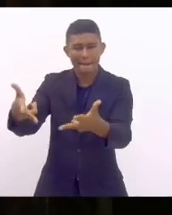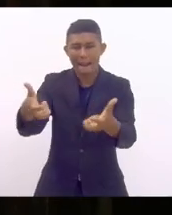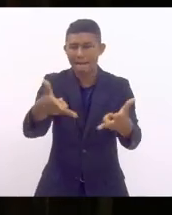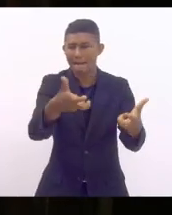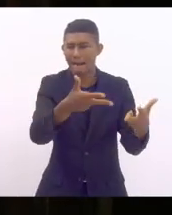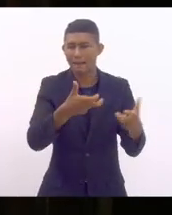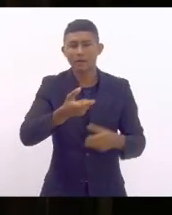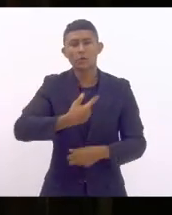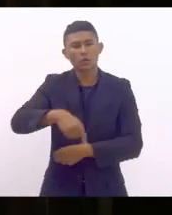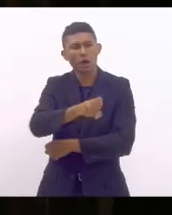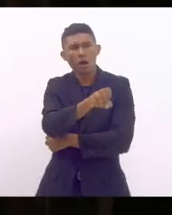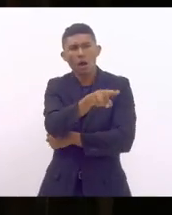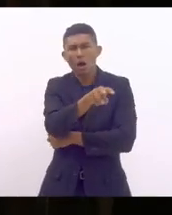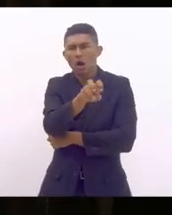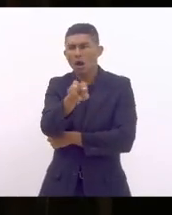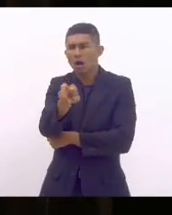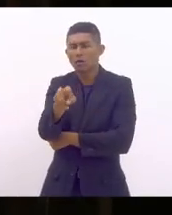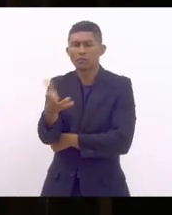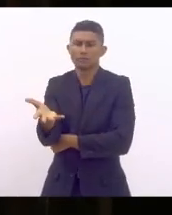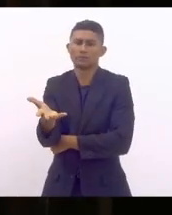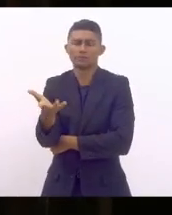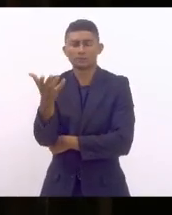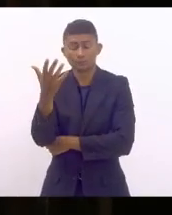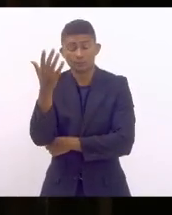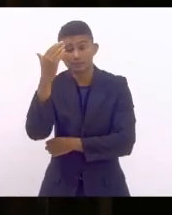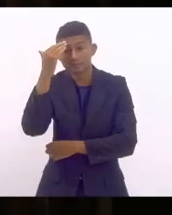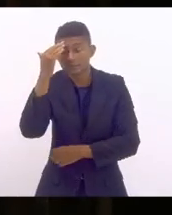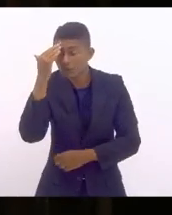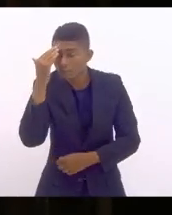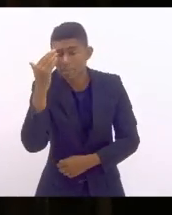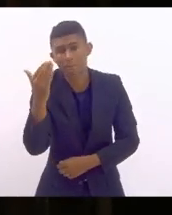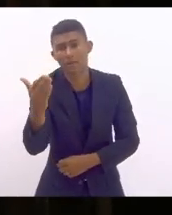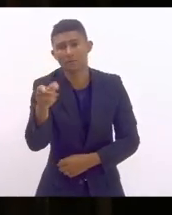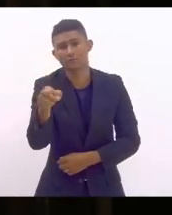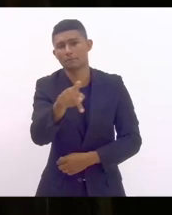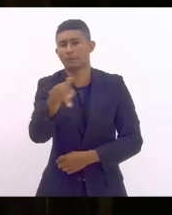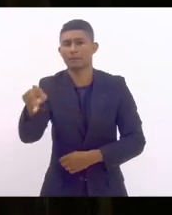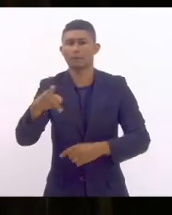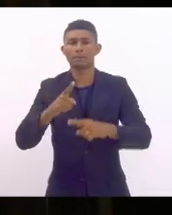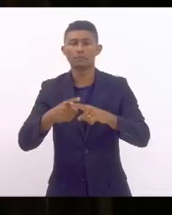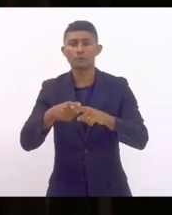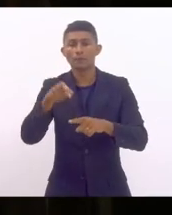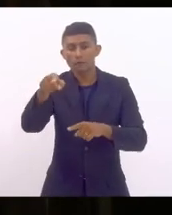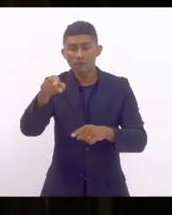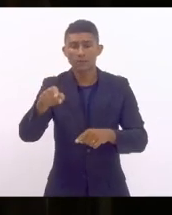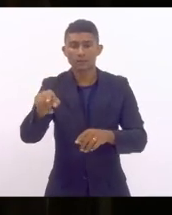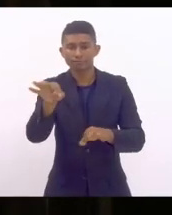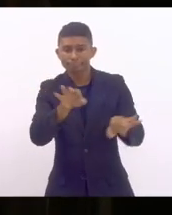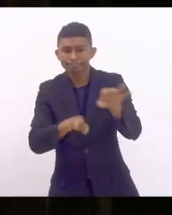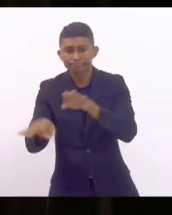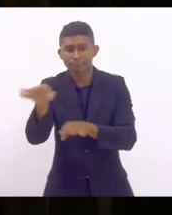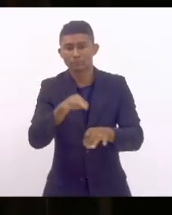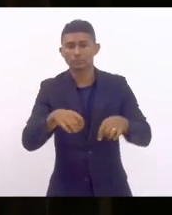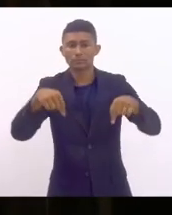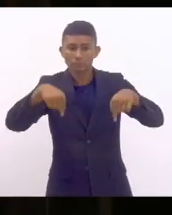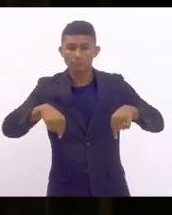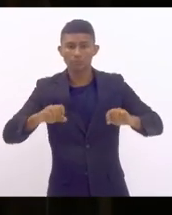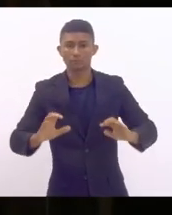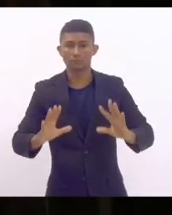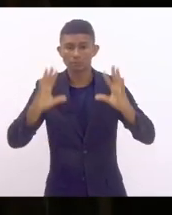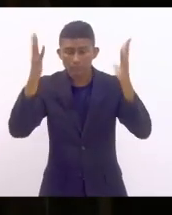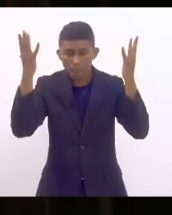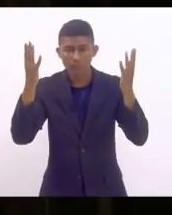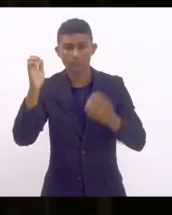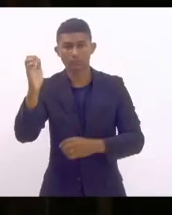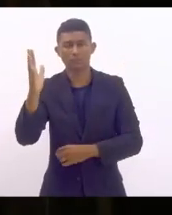o presidente como ele disse eu lhe agradeço que esteja organizando este debate Esse seminário